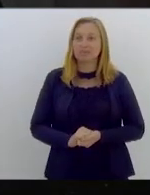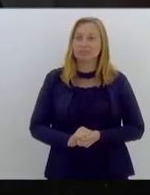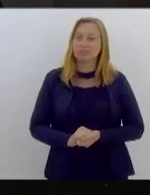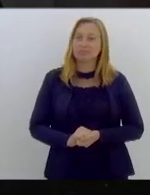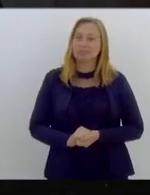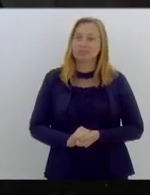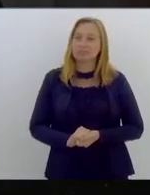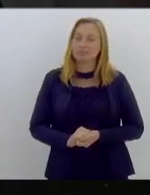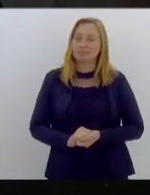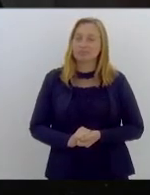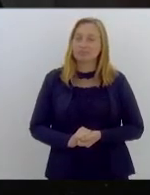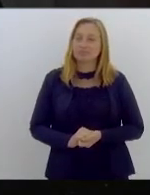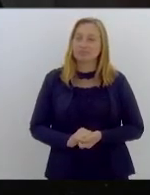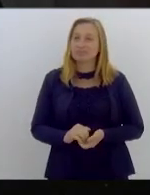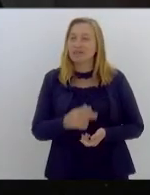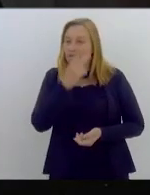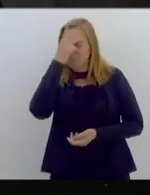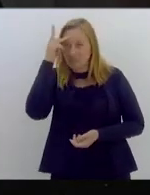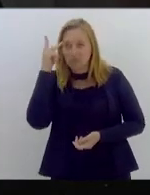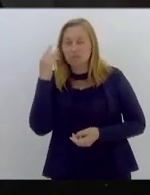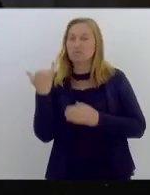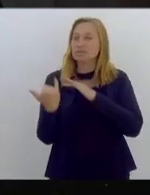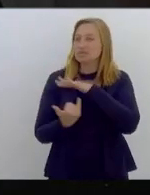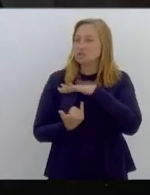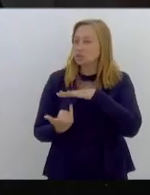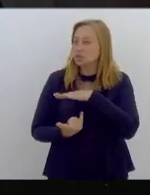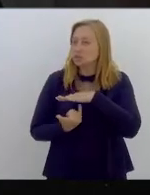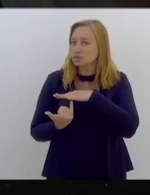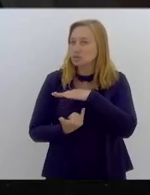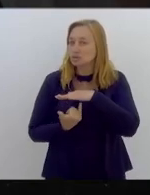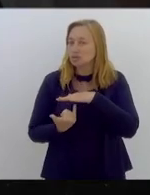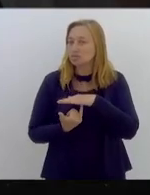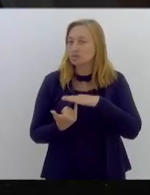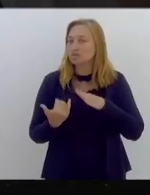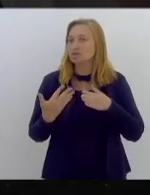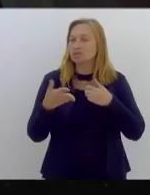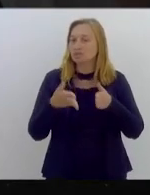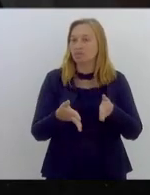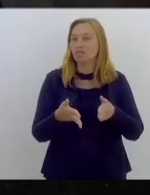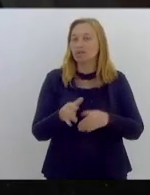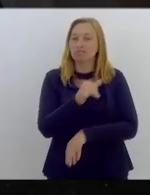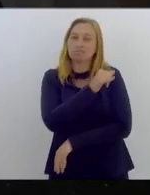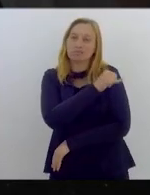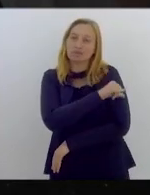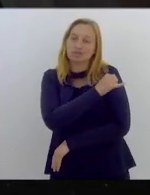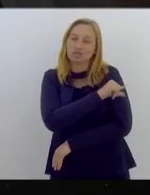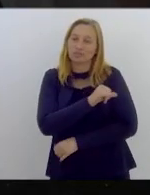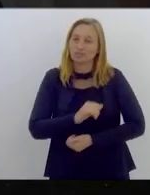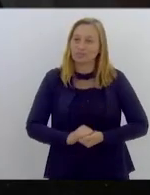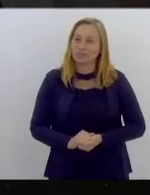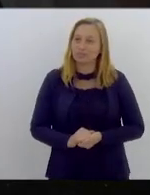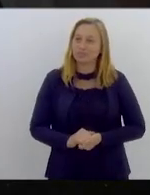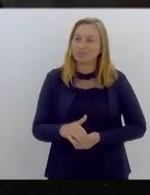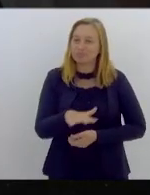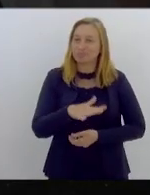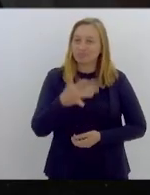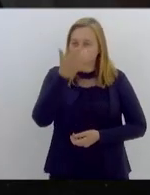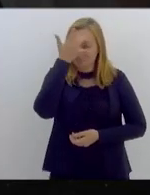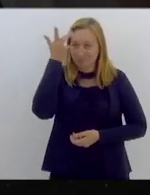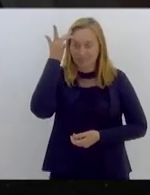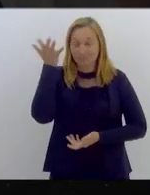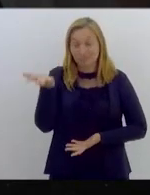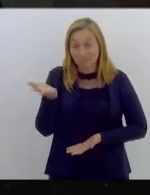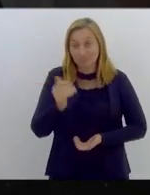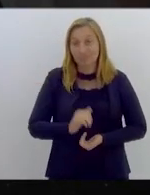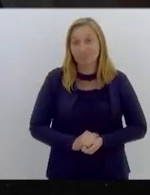destinado a pessoas e instituições que se destacam no Rio de Janeiro no campo da saúde mental,